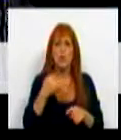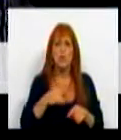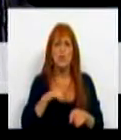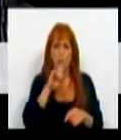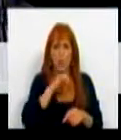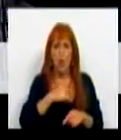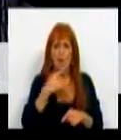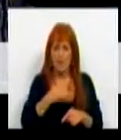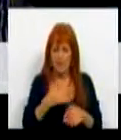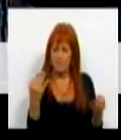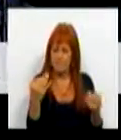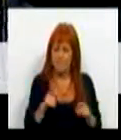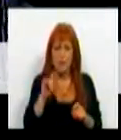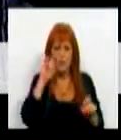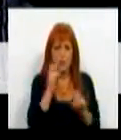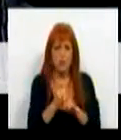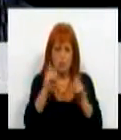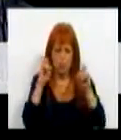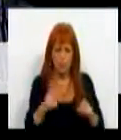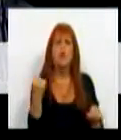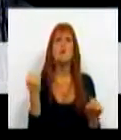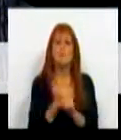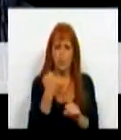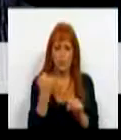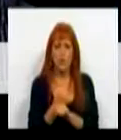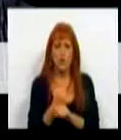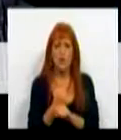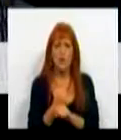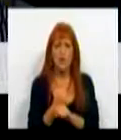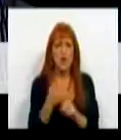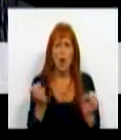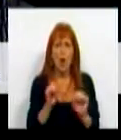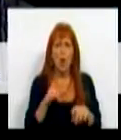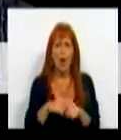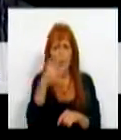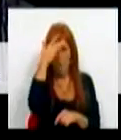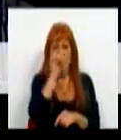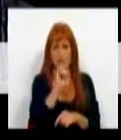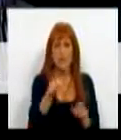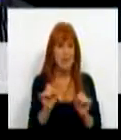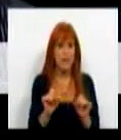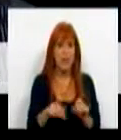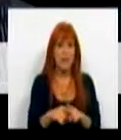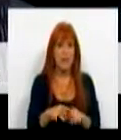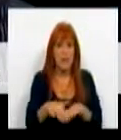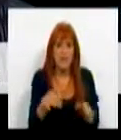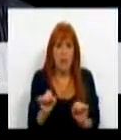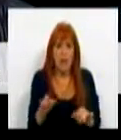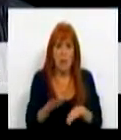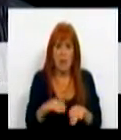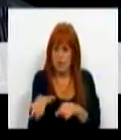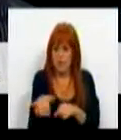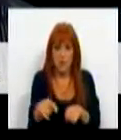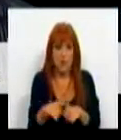em condições de assegurar que a supervisão funciona e não haverá no seu entendimento nada mais a fazer para que